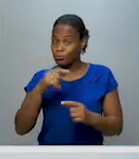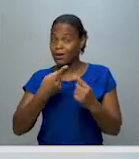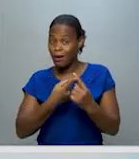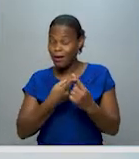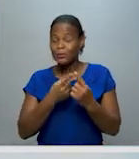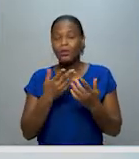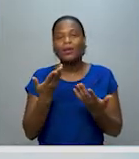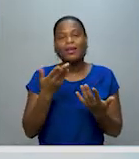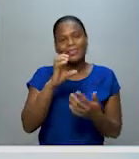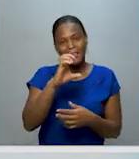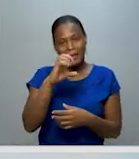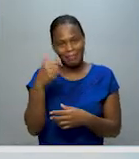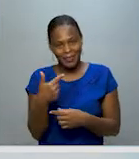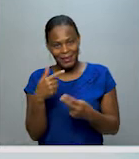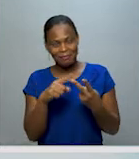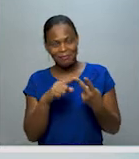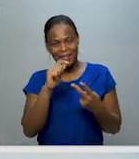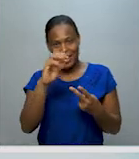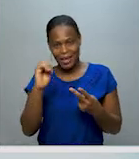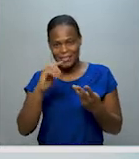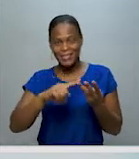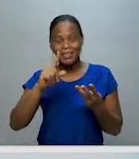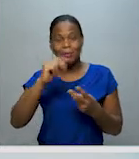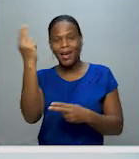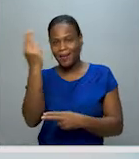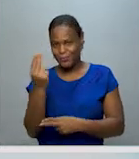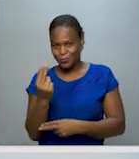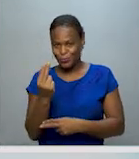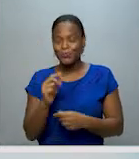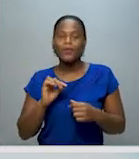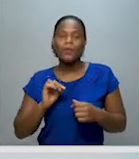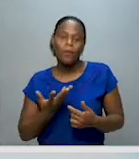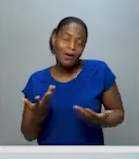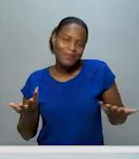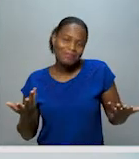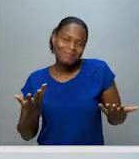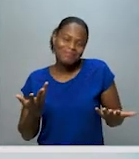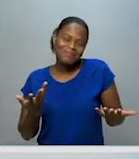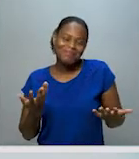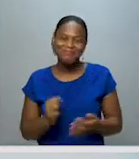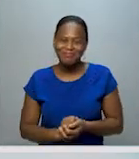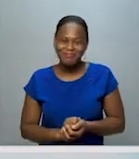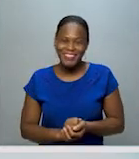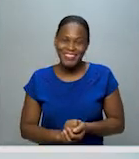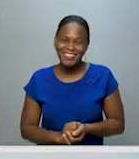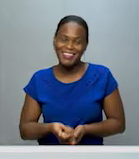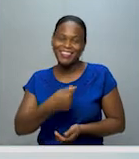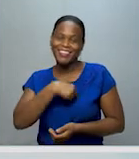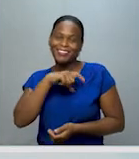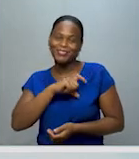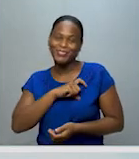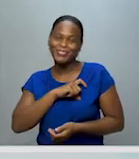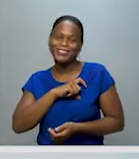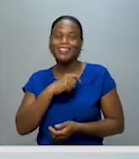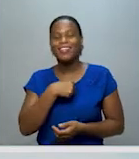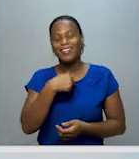das áreas CT, ES e Artes, os quais estão aqui no meu lado esquerdo